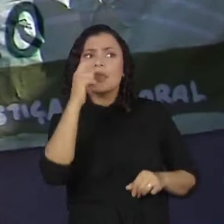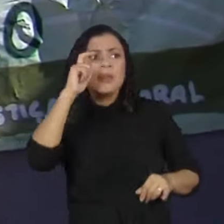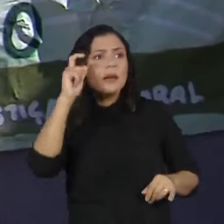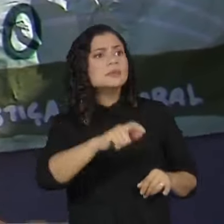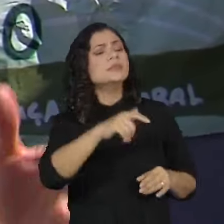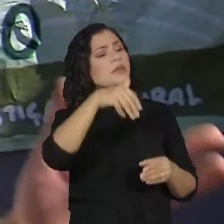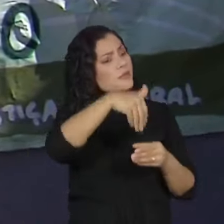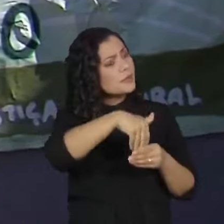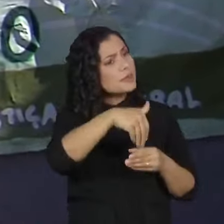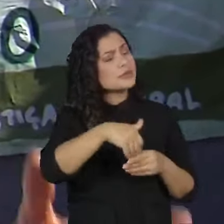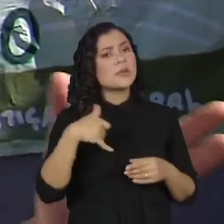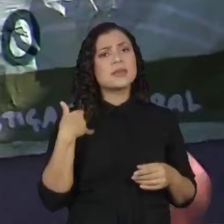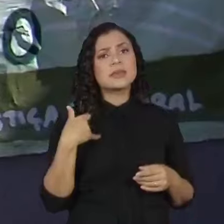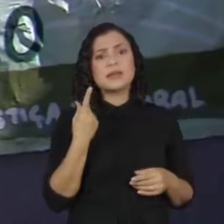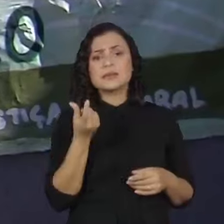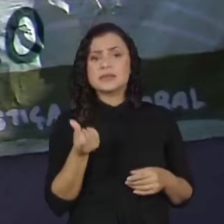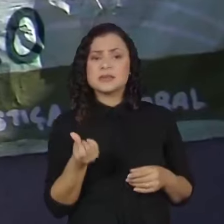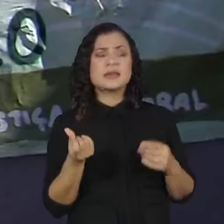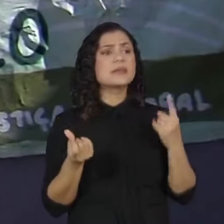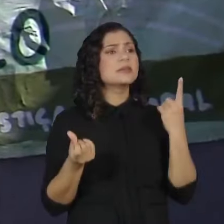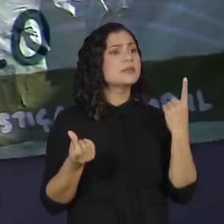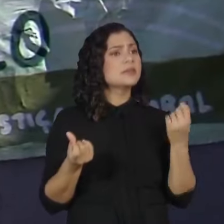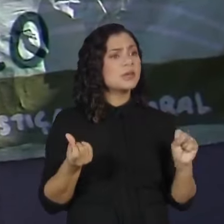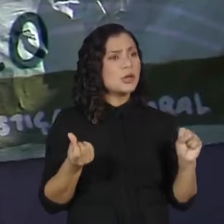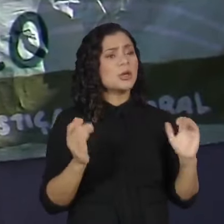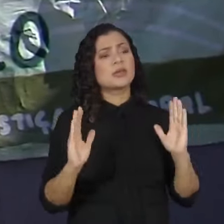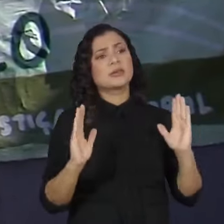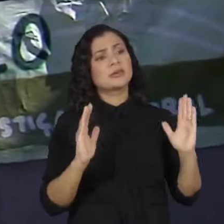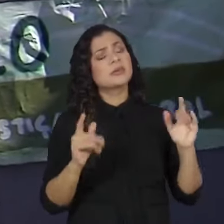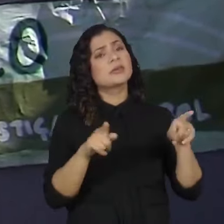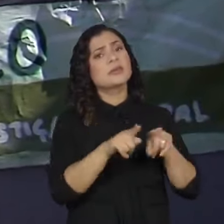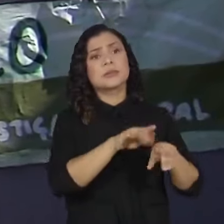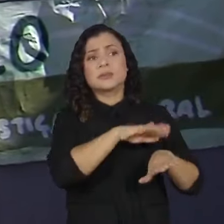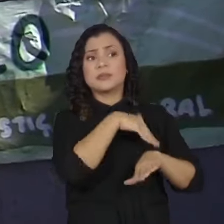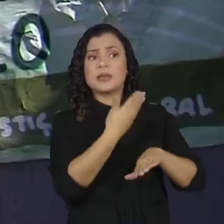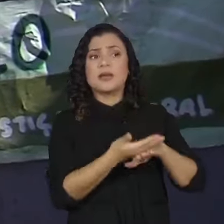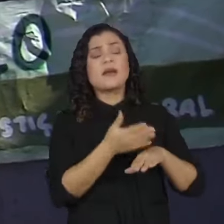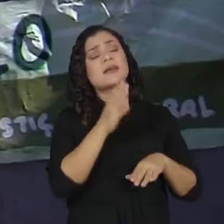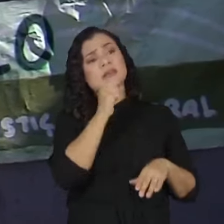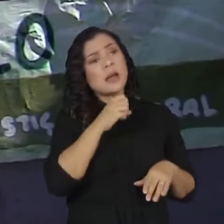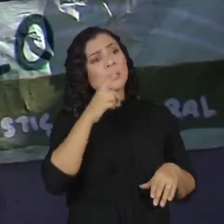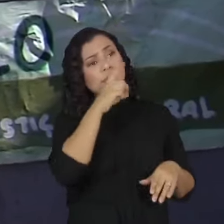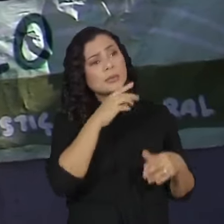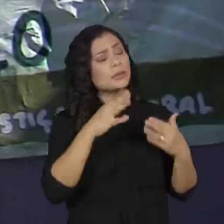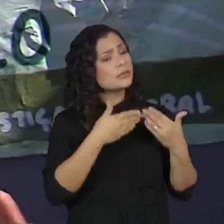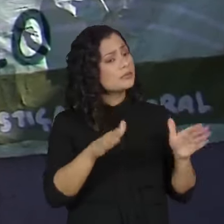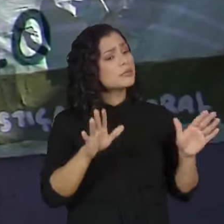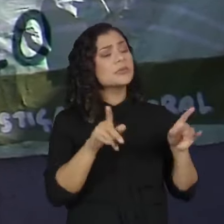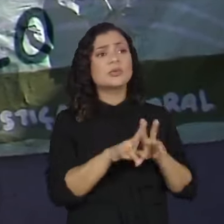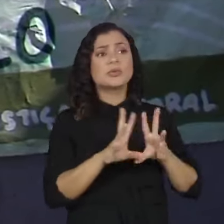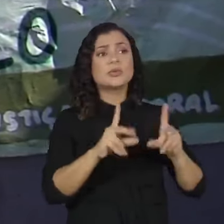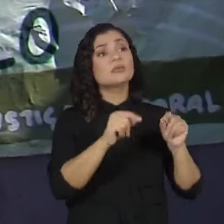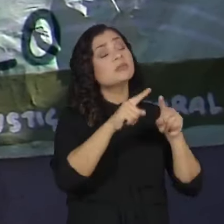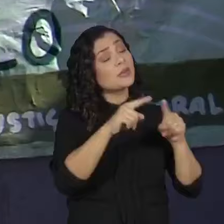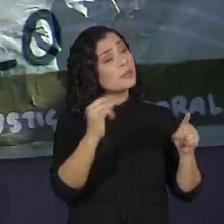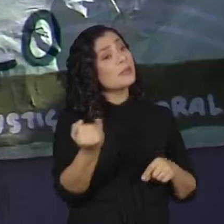idade informando sobre também esse plantão que os cartórios eleitorais estão fazendo no feriado e no final de semana e explicando um pouco sobre a